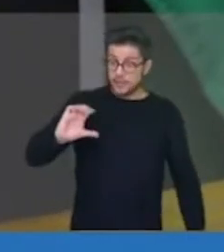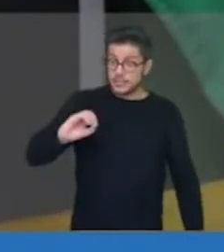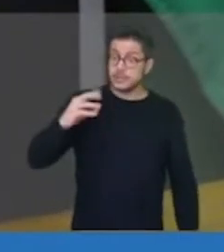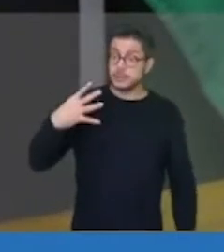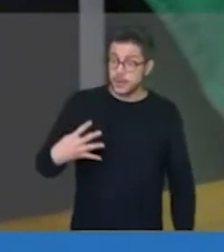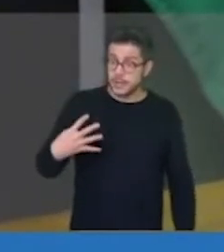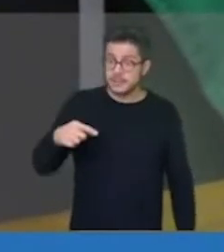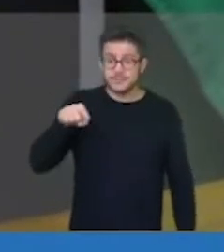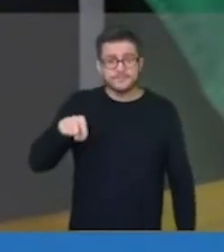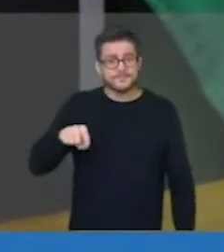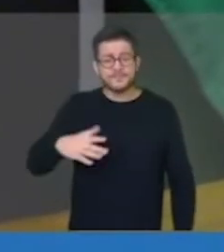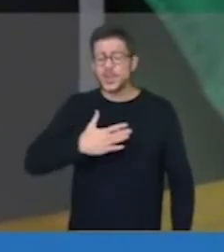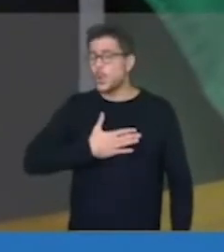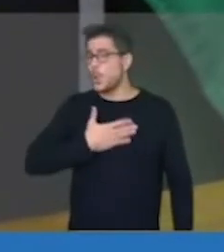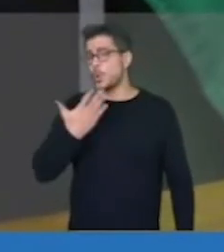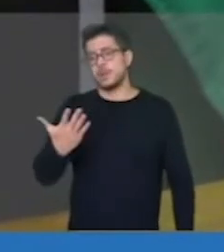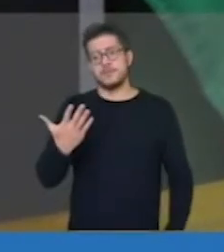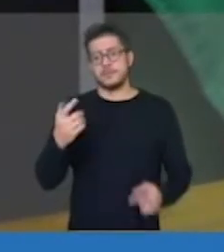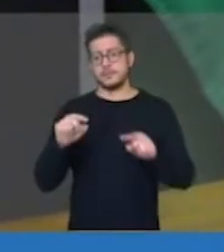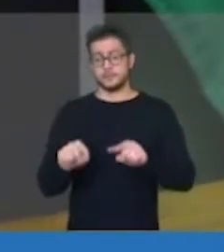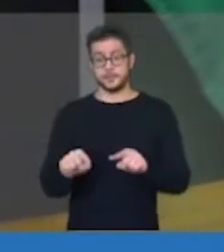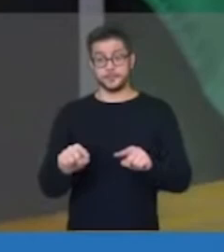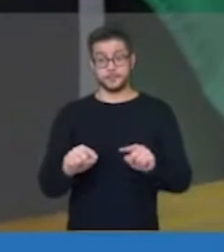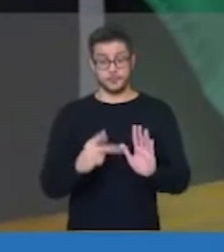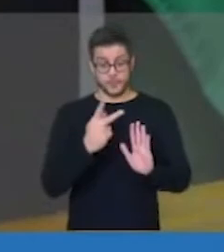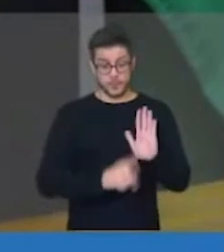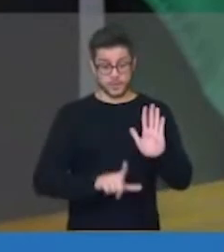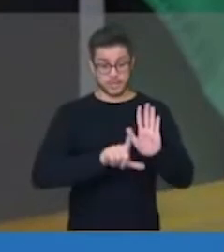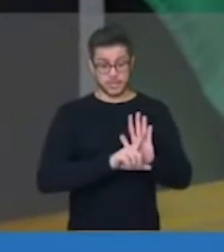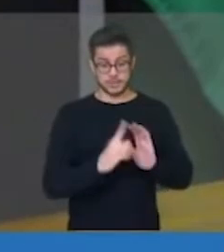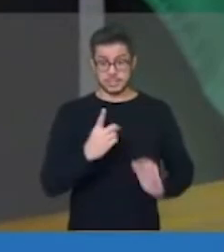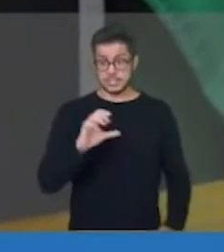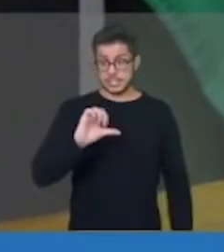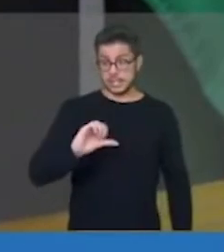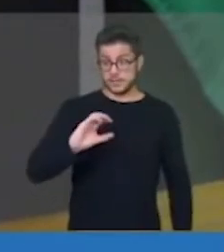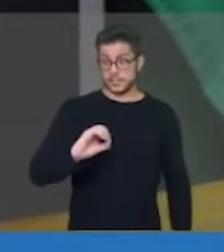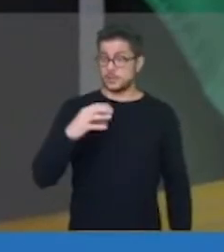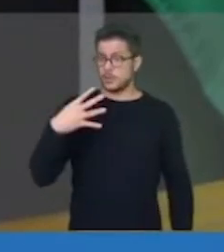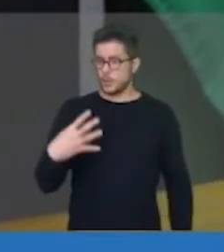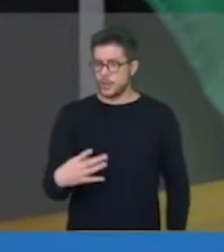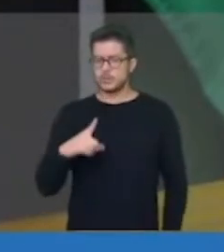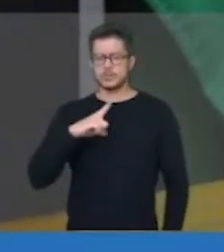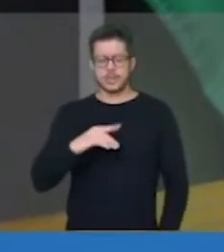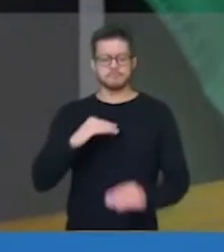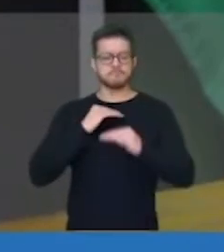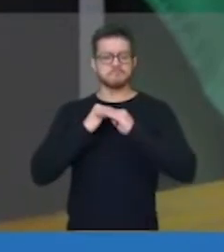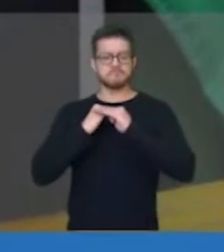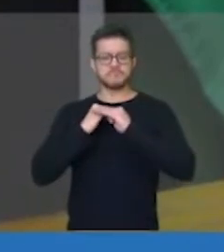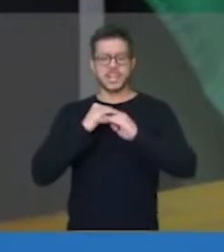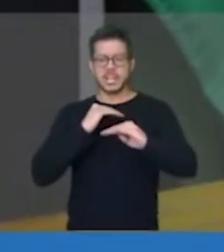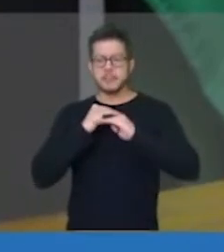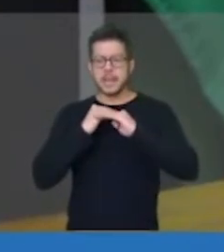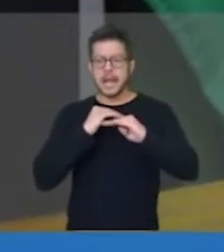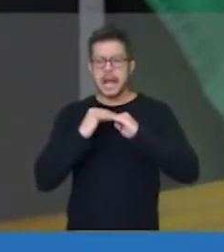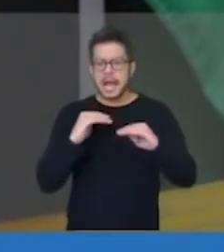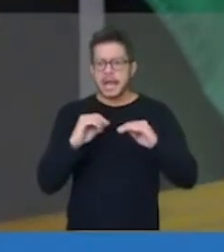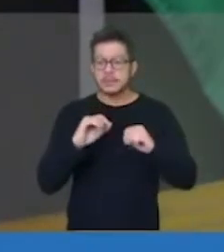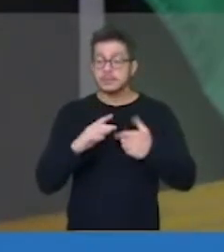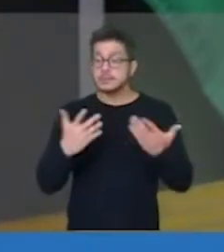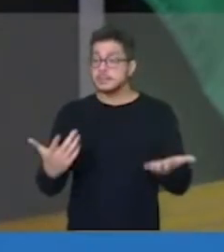essa atitude. O PL 1904 é um PL equilibrado, moderado, que apenas coloca um